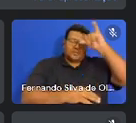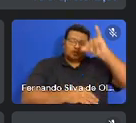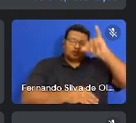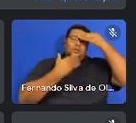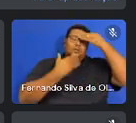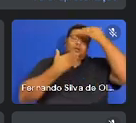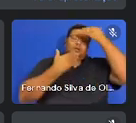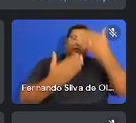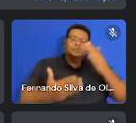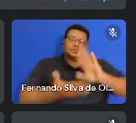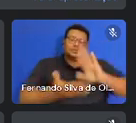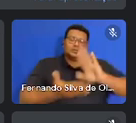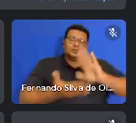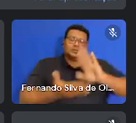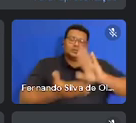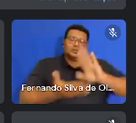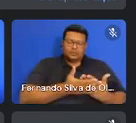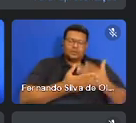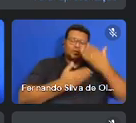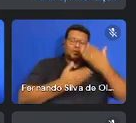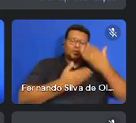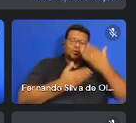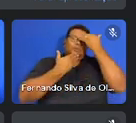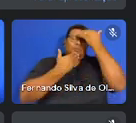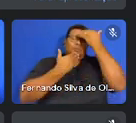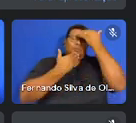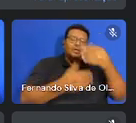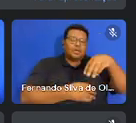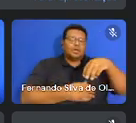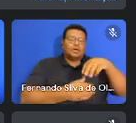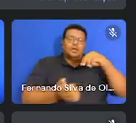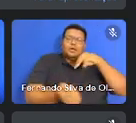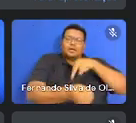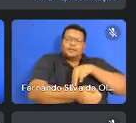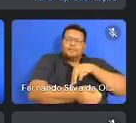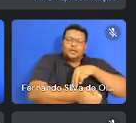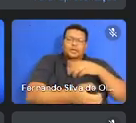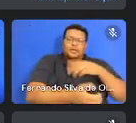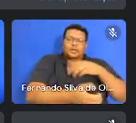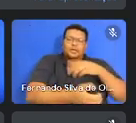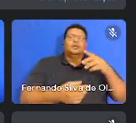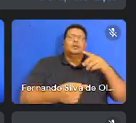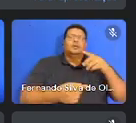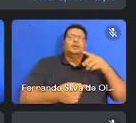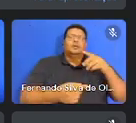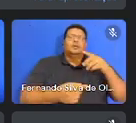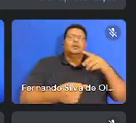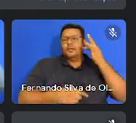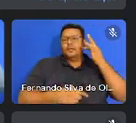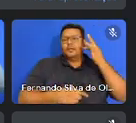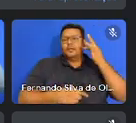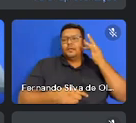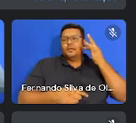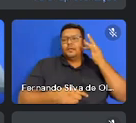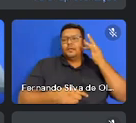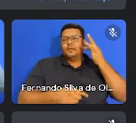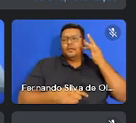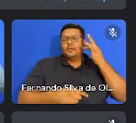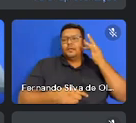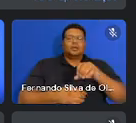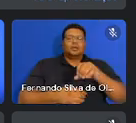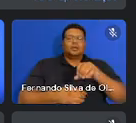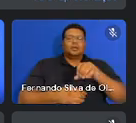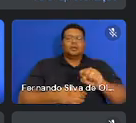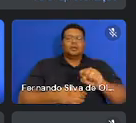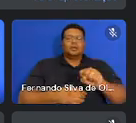aos intérpretes, muito a Maria, ao Fernando, tá? Maria, a Josina,